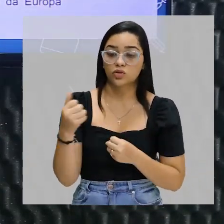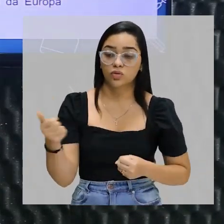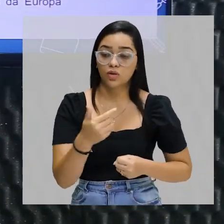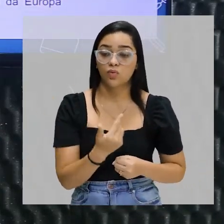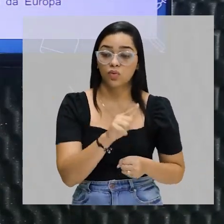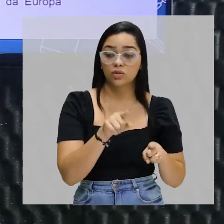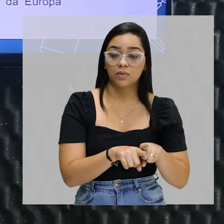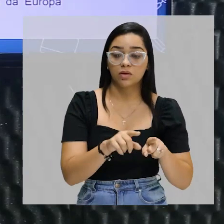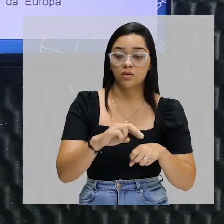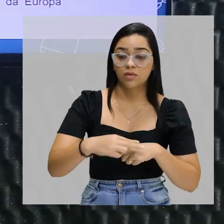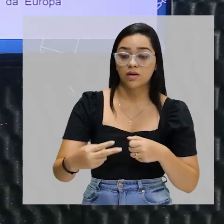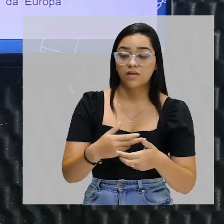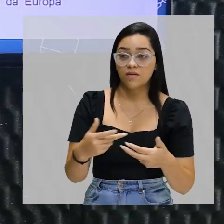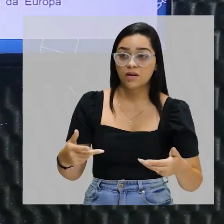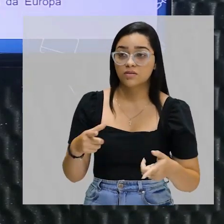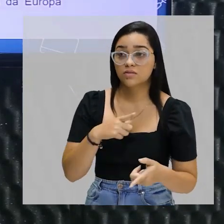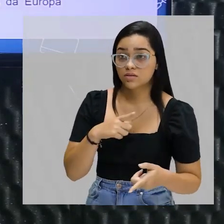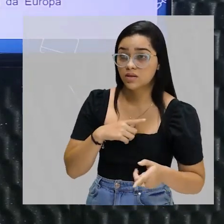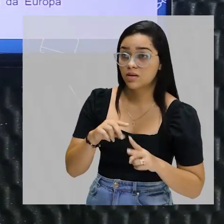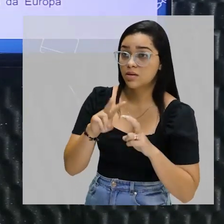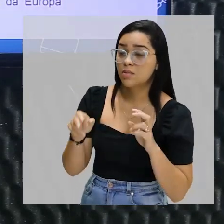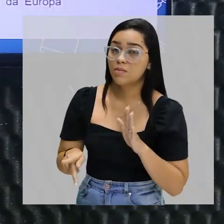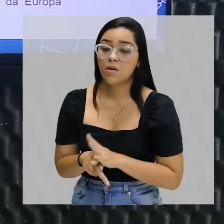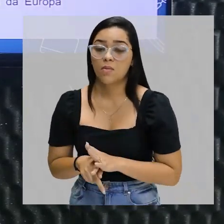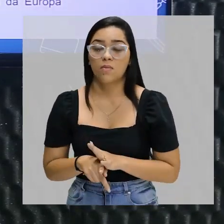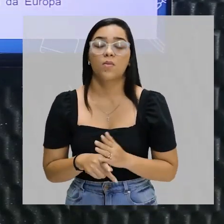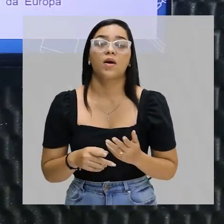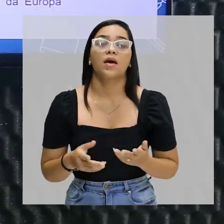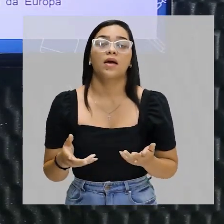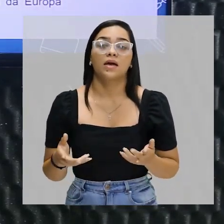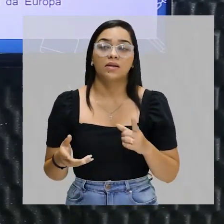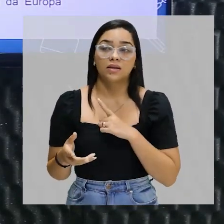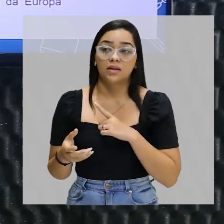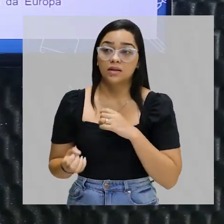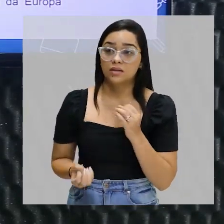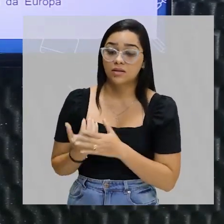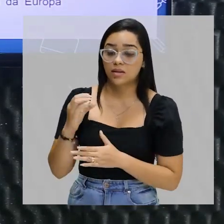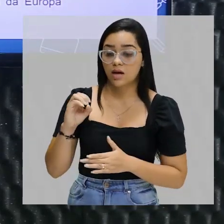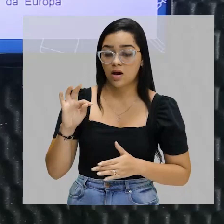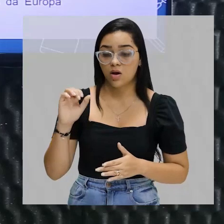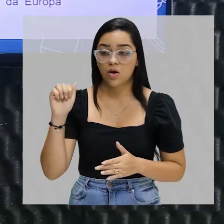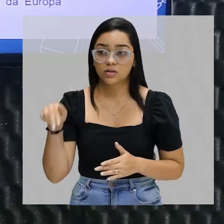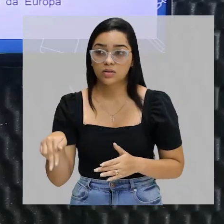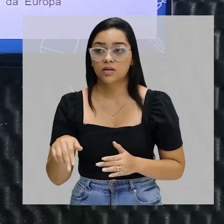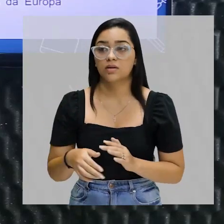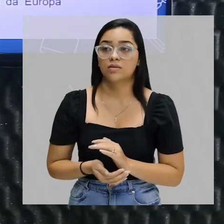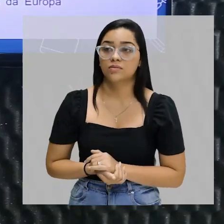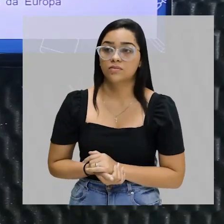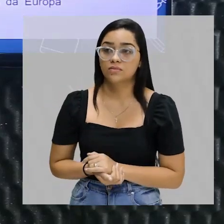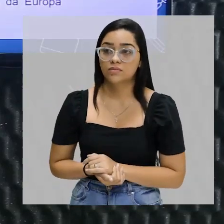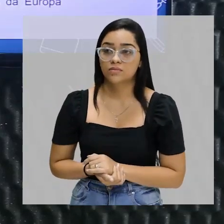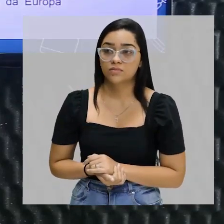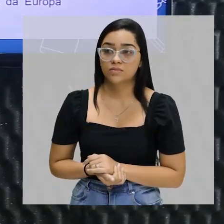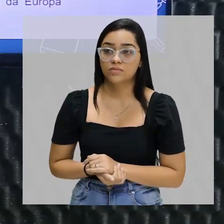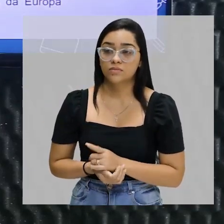ter como consequência disso variadas ações no campo militar Como por exemplo o surgimento da otan é a organização do tratado